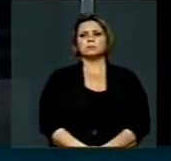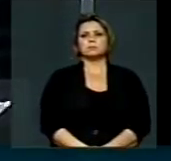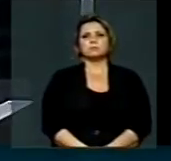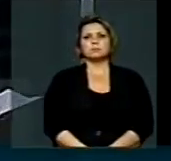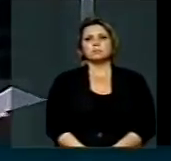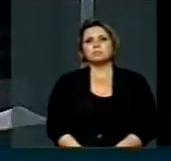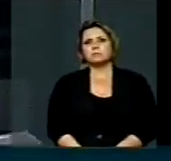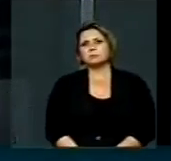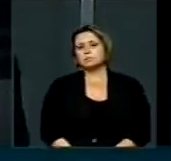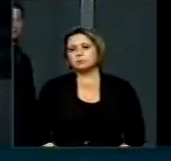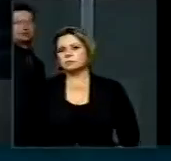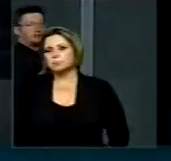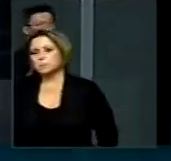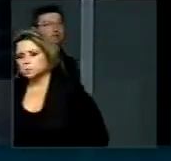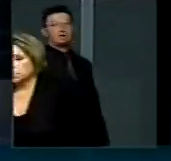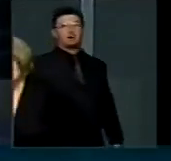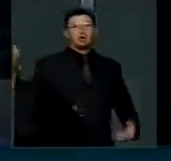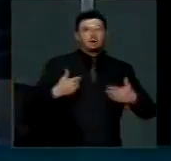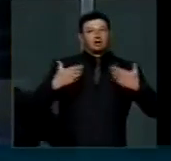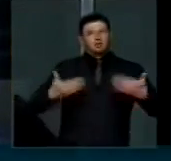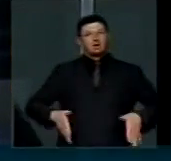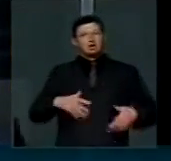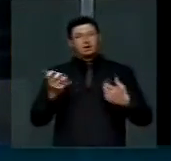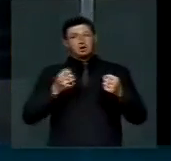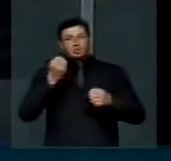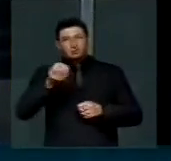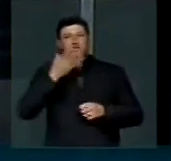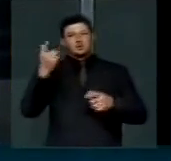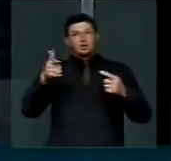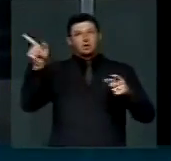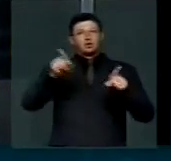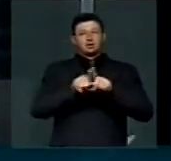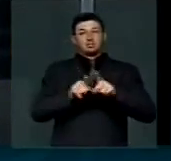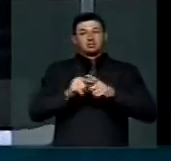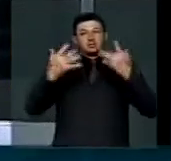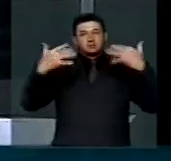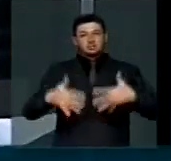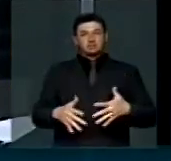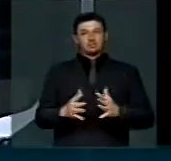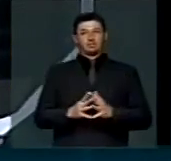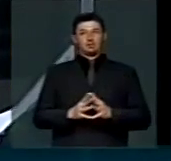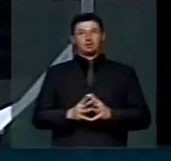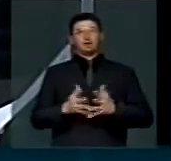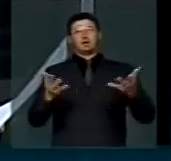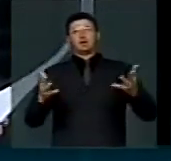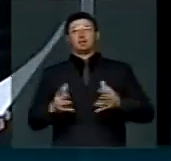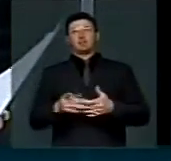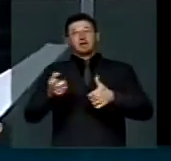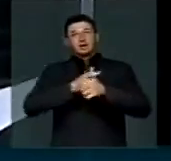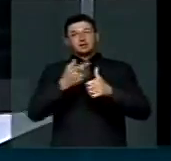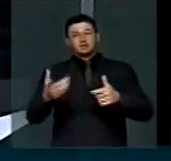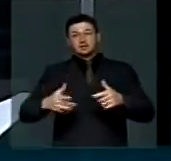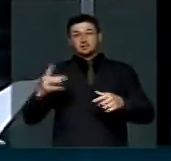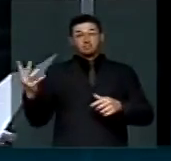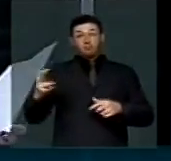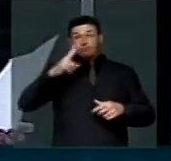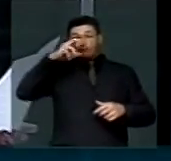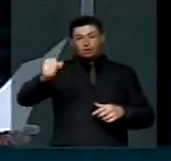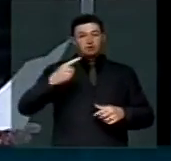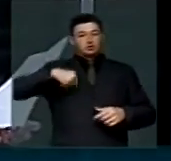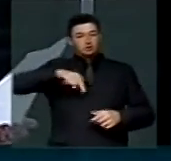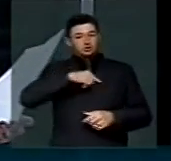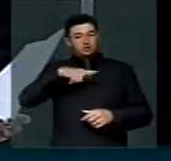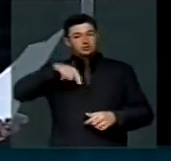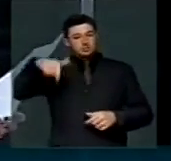Brasil, eu quero também aqui fazer um outro pronunciamento, que é em relação, não é, a essa dívida gigantesca que nós